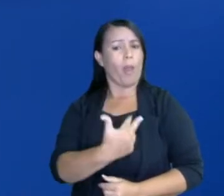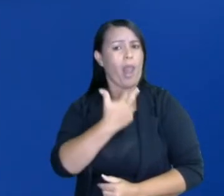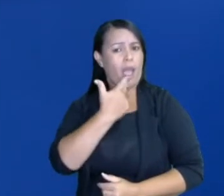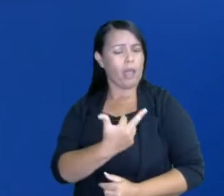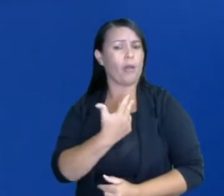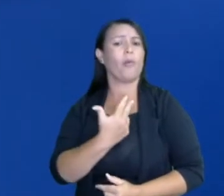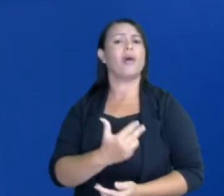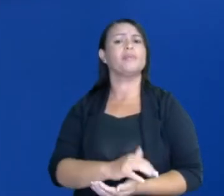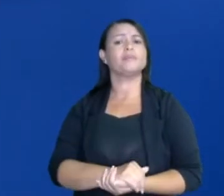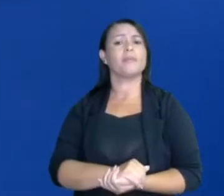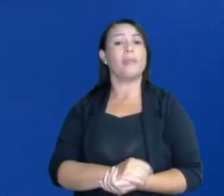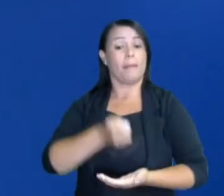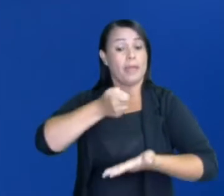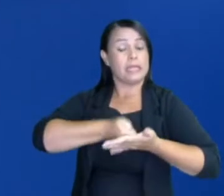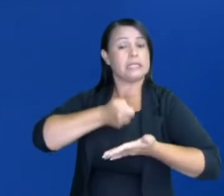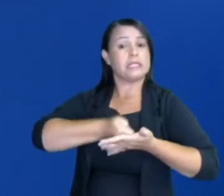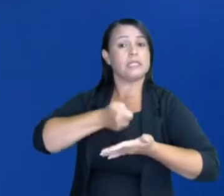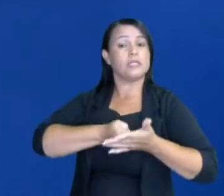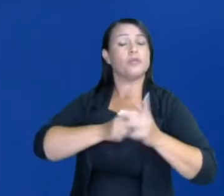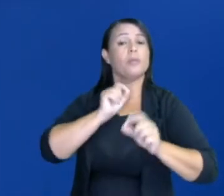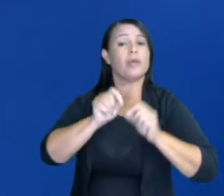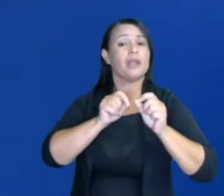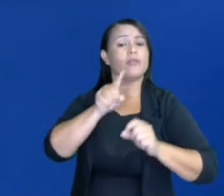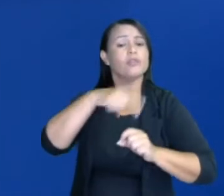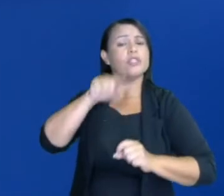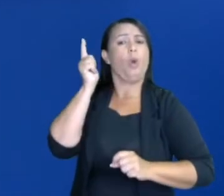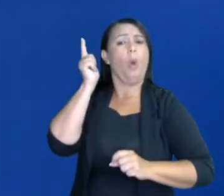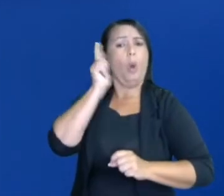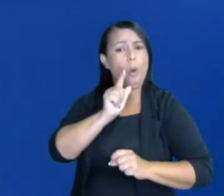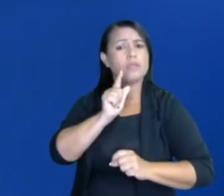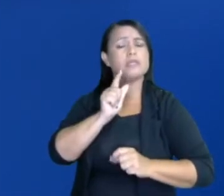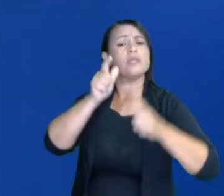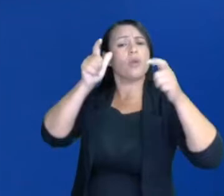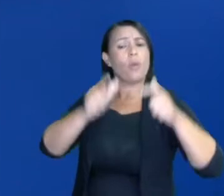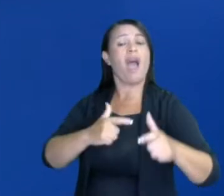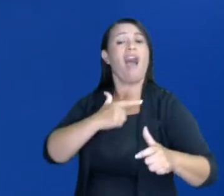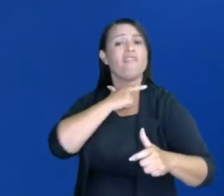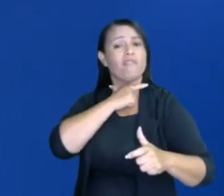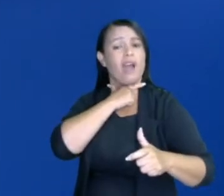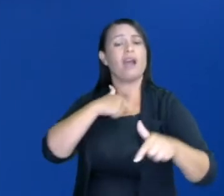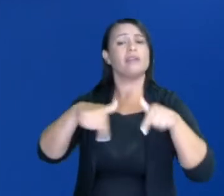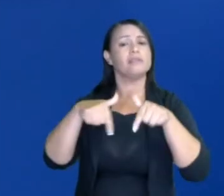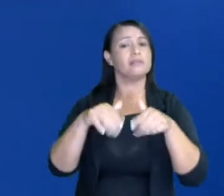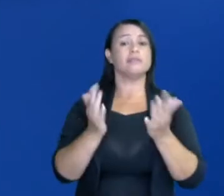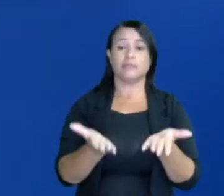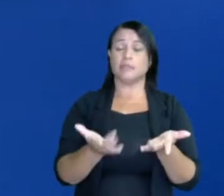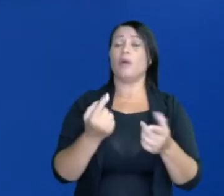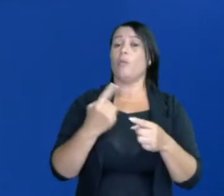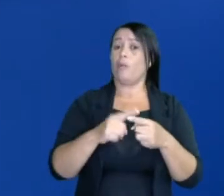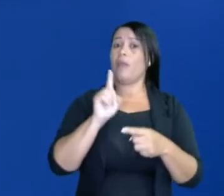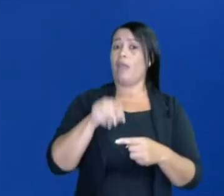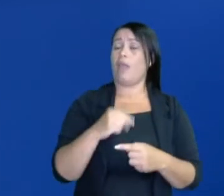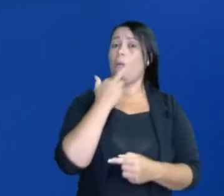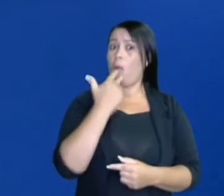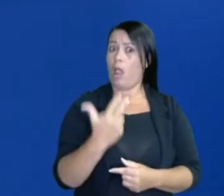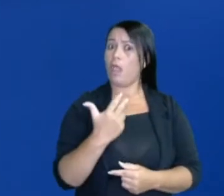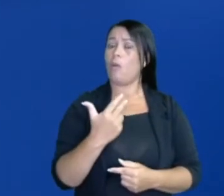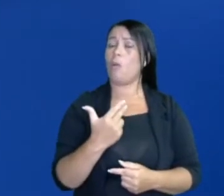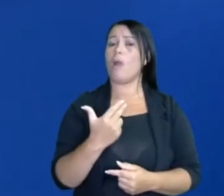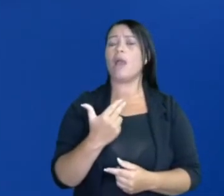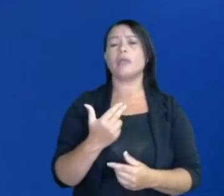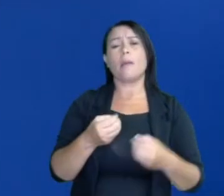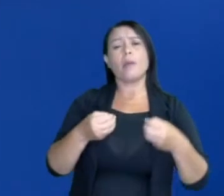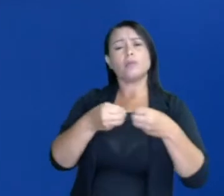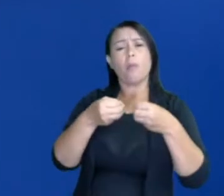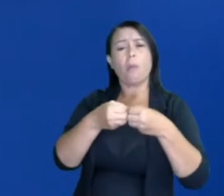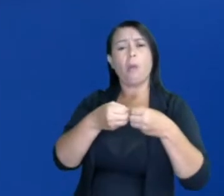idioma exigido para você conseguir aquela vaga de emprego, né, porque é o idioma que está mais perto da